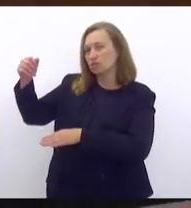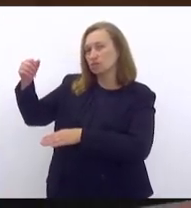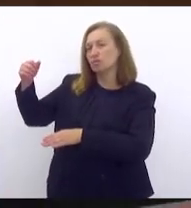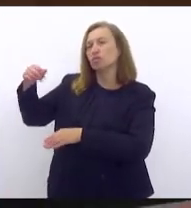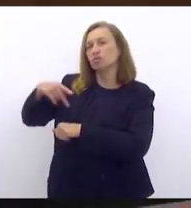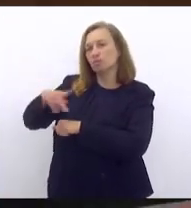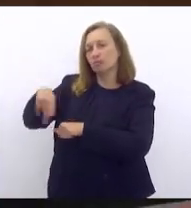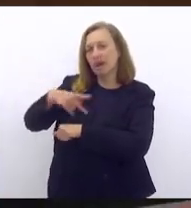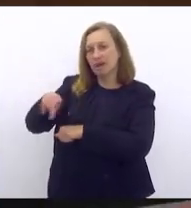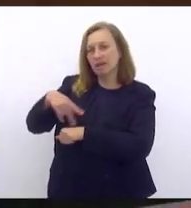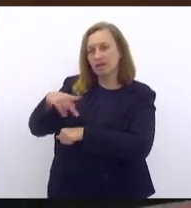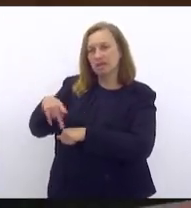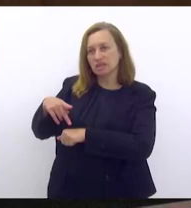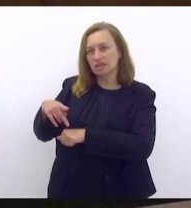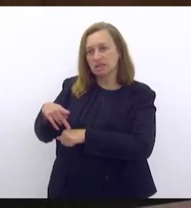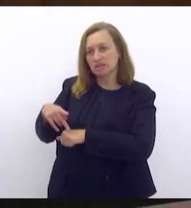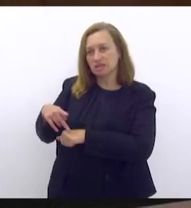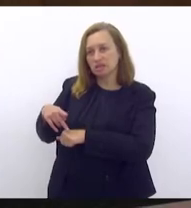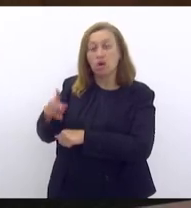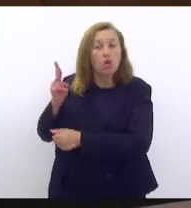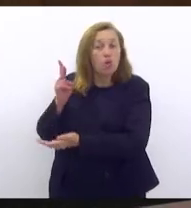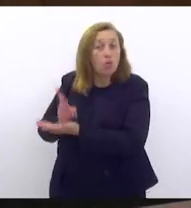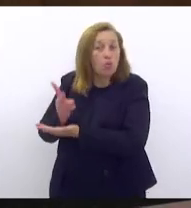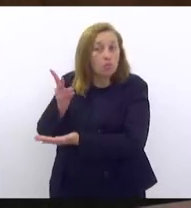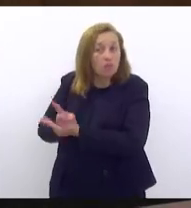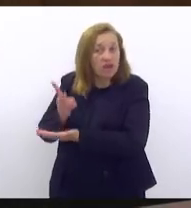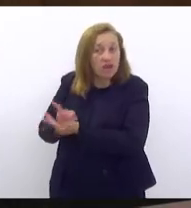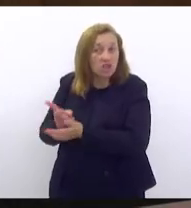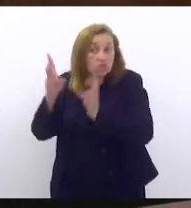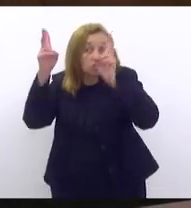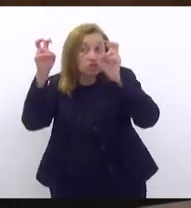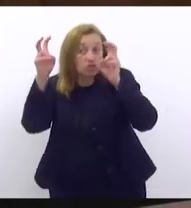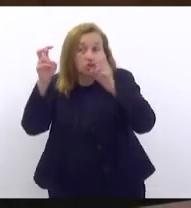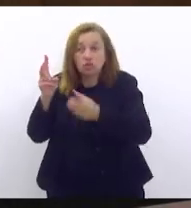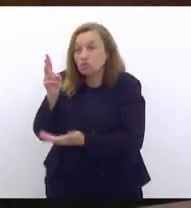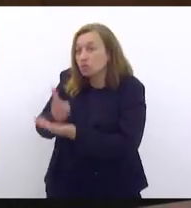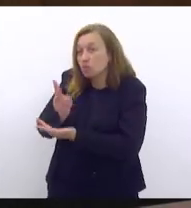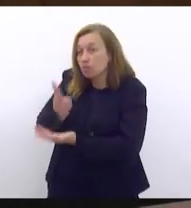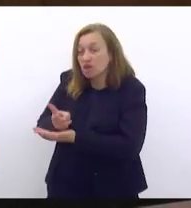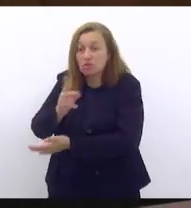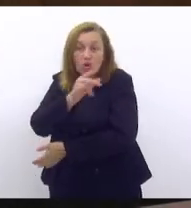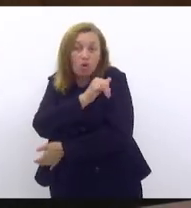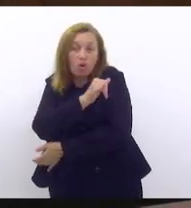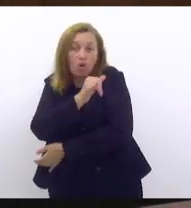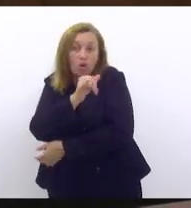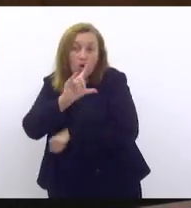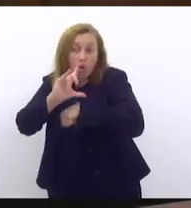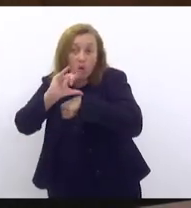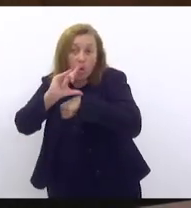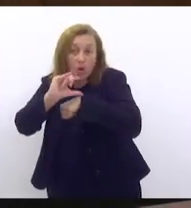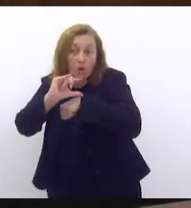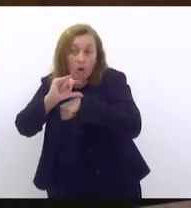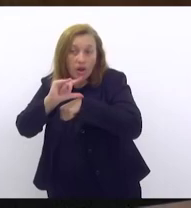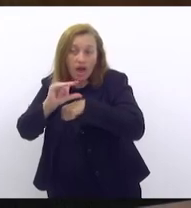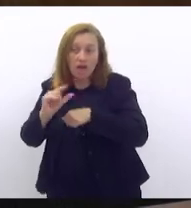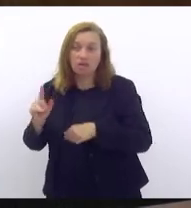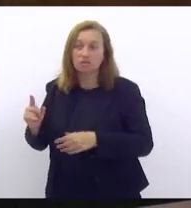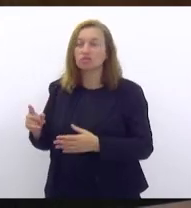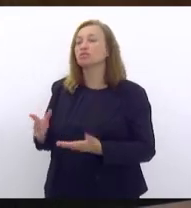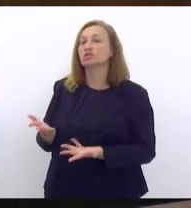de um mesmo título de filmes estrangeiros em um mesmo horário, e também estabelece a nossa propositura